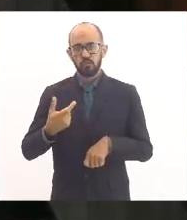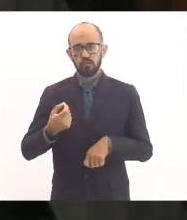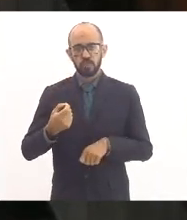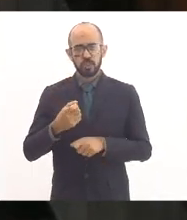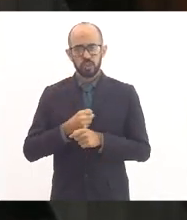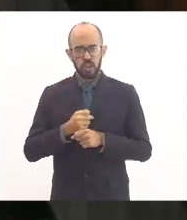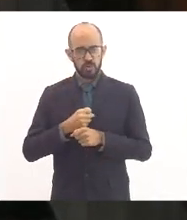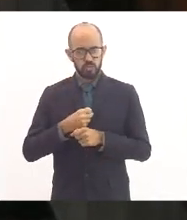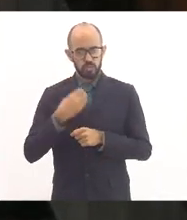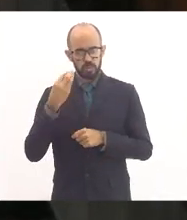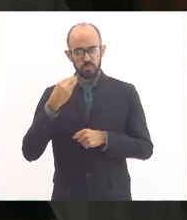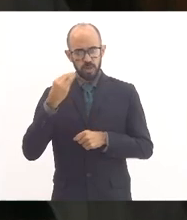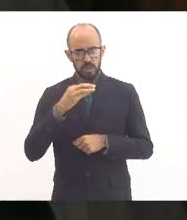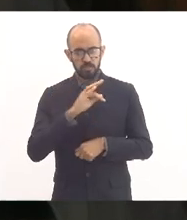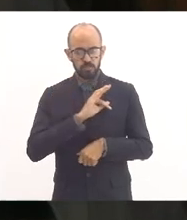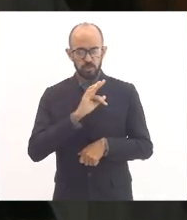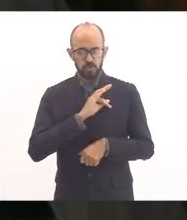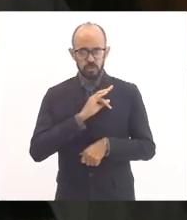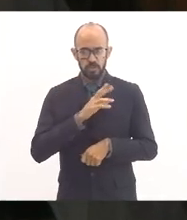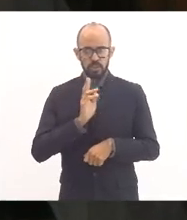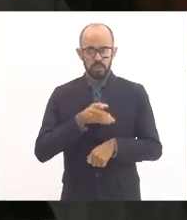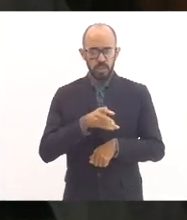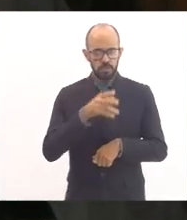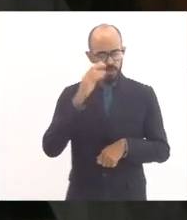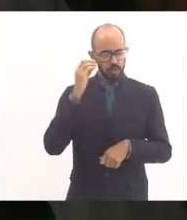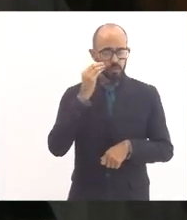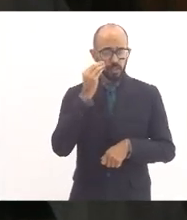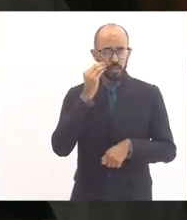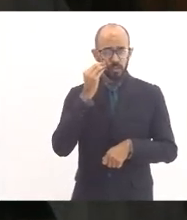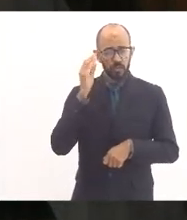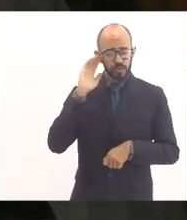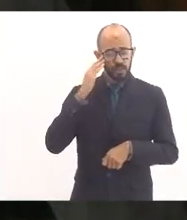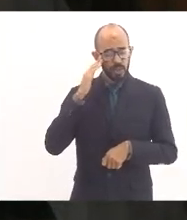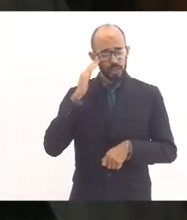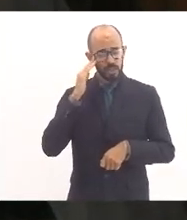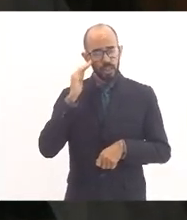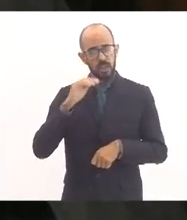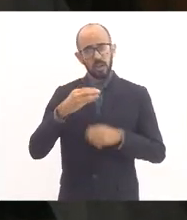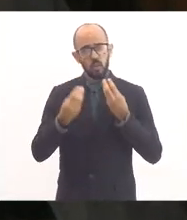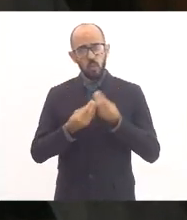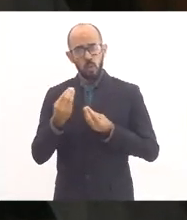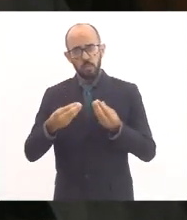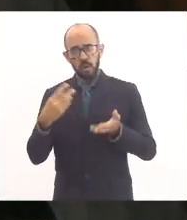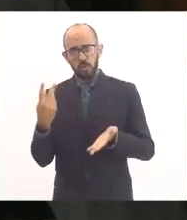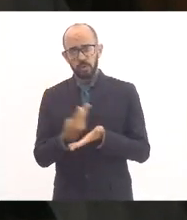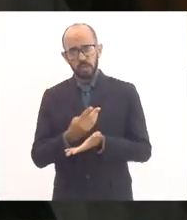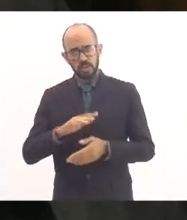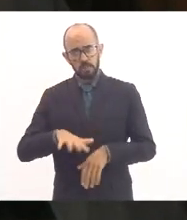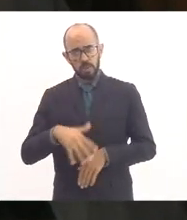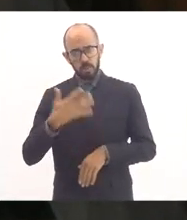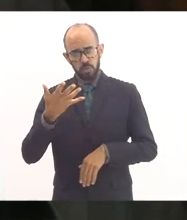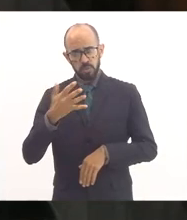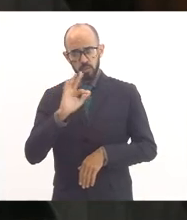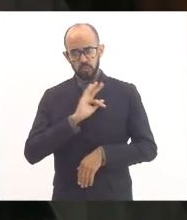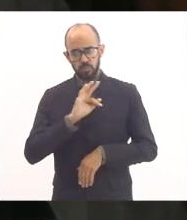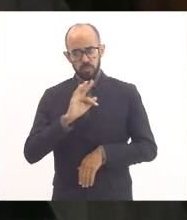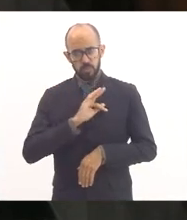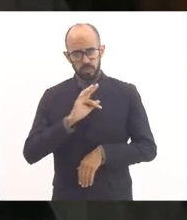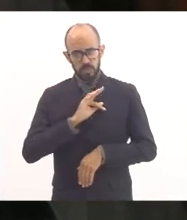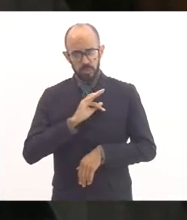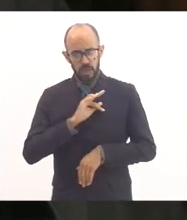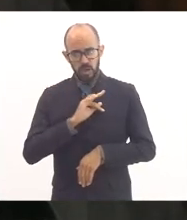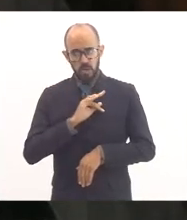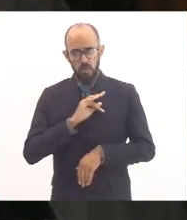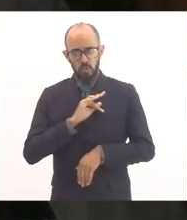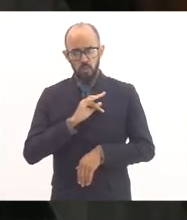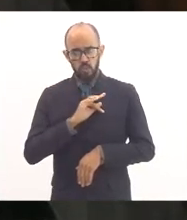e toda vez que eu tento compreender o processo que envolve a promoção de um policial de carreira da Polícia